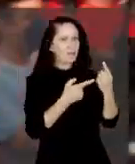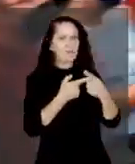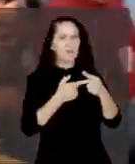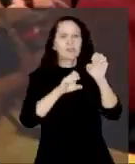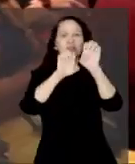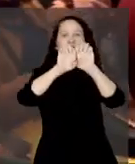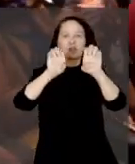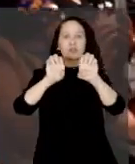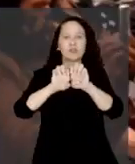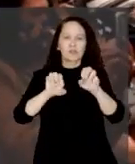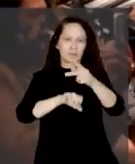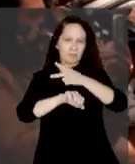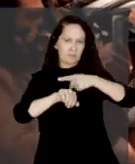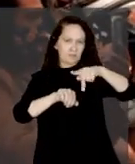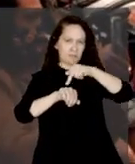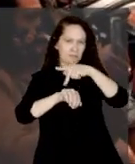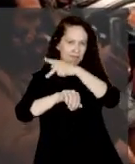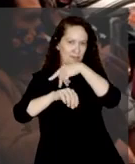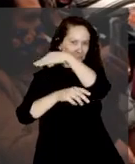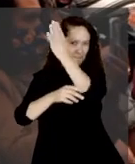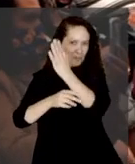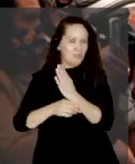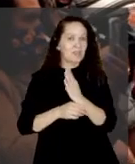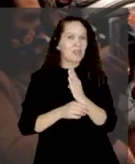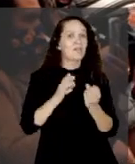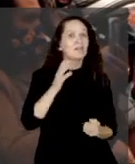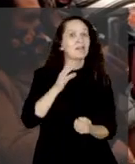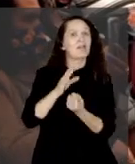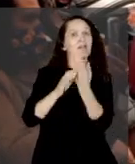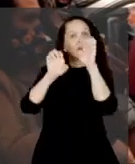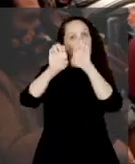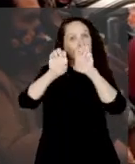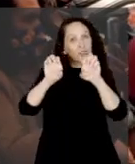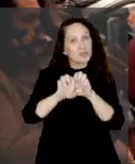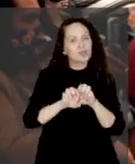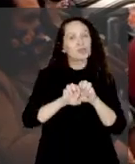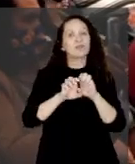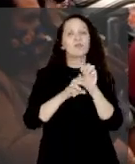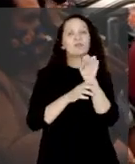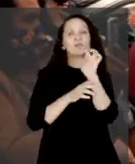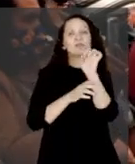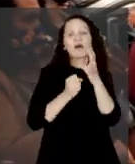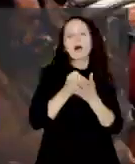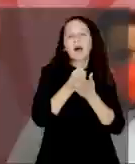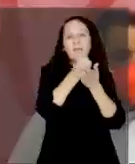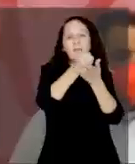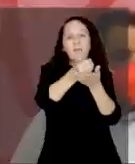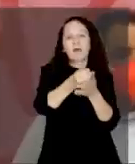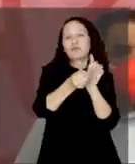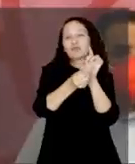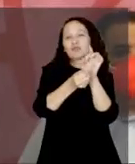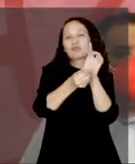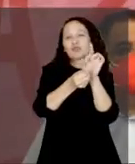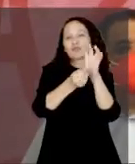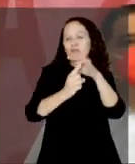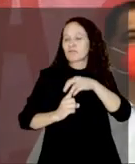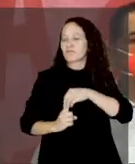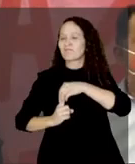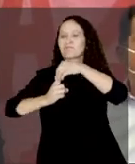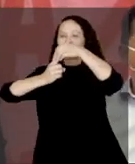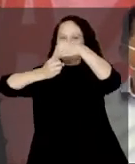Esse ato aqui é uma coisa importante. Porque o Marighella é uma das poucas